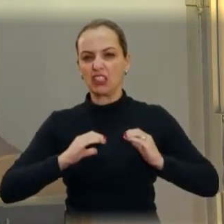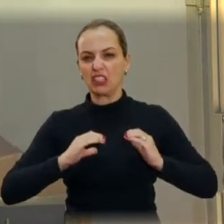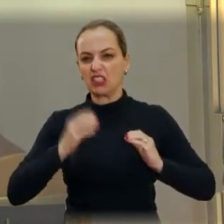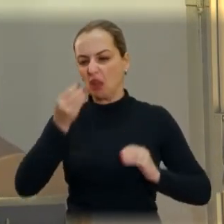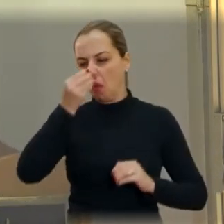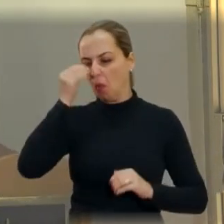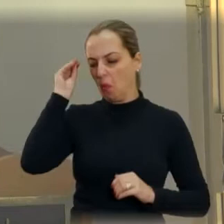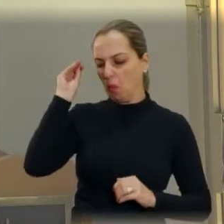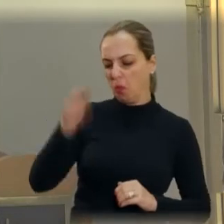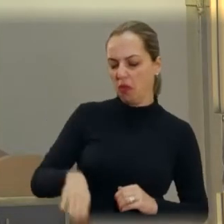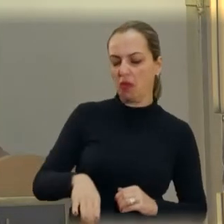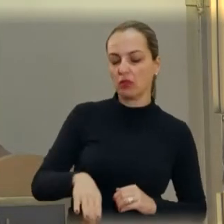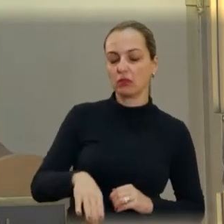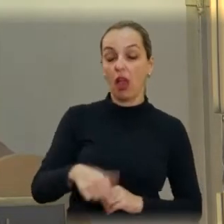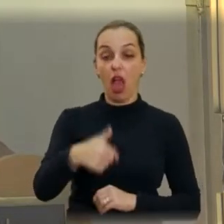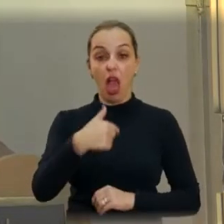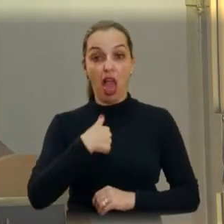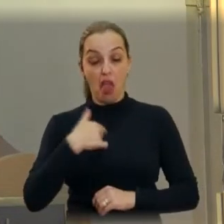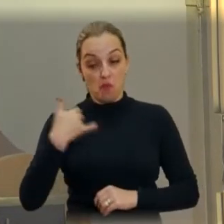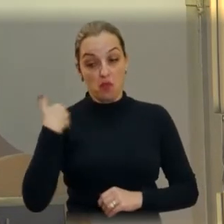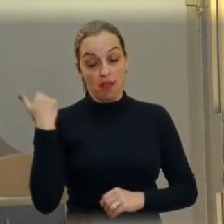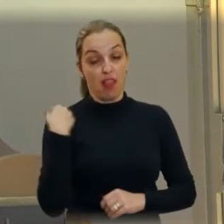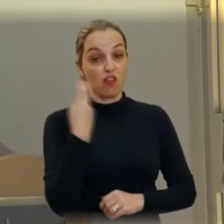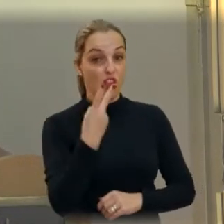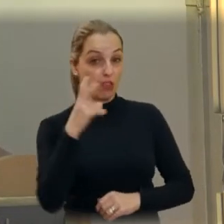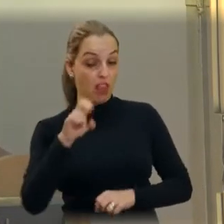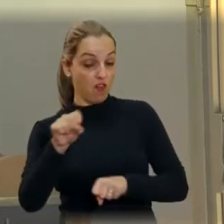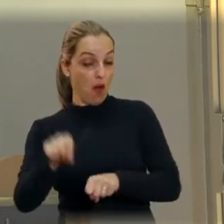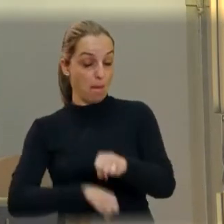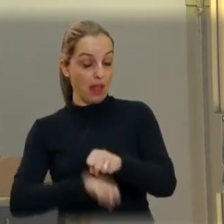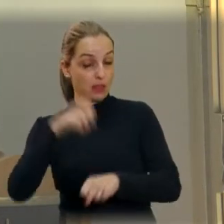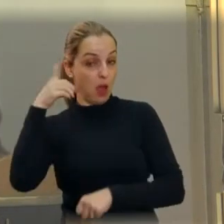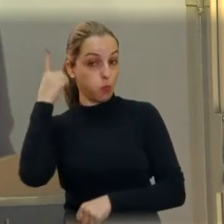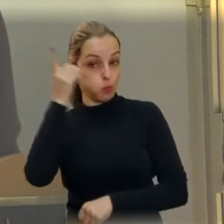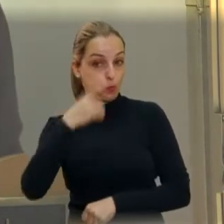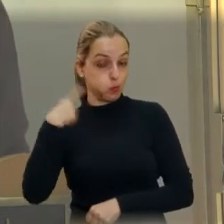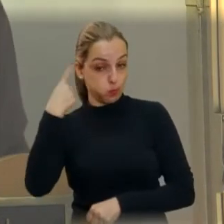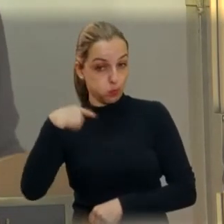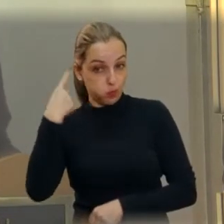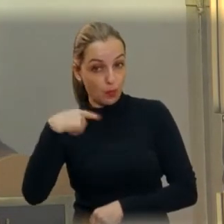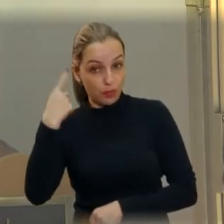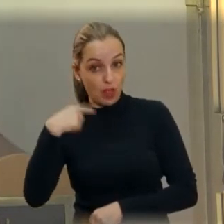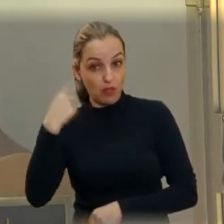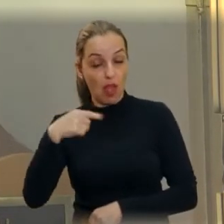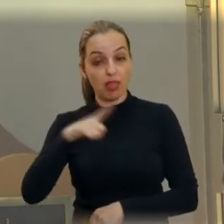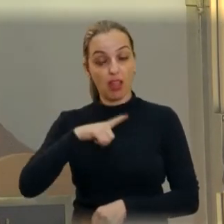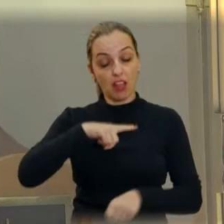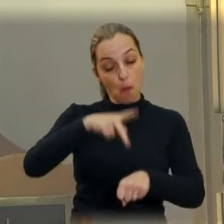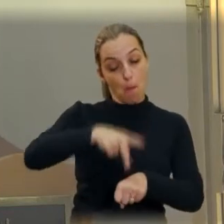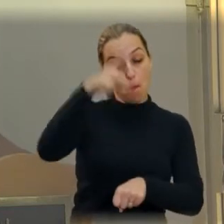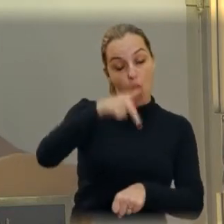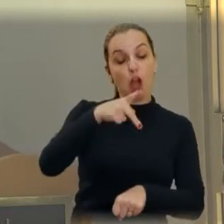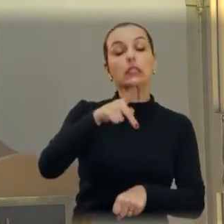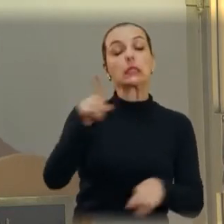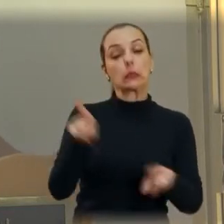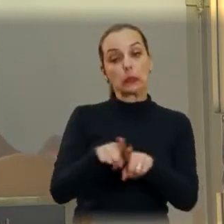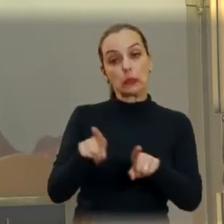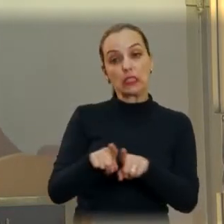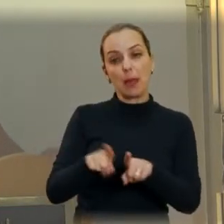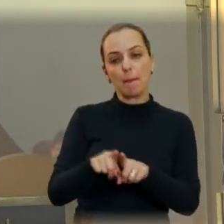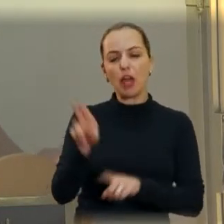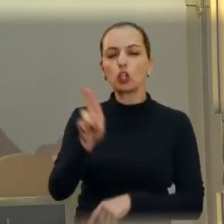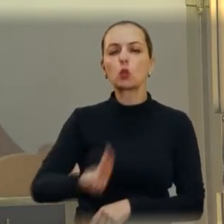Hoje eu tenho 25 anos, formada em Direito, pós-graduada em Direito Constitucional, com extensão em Economia. Sei